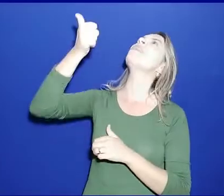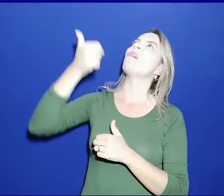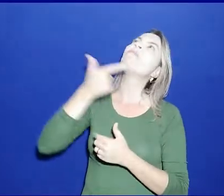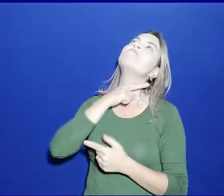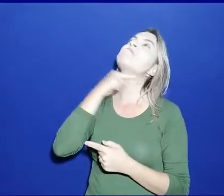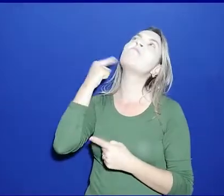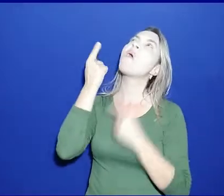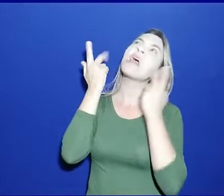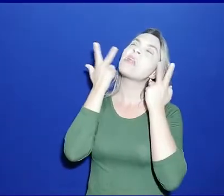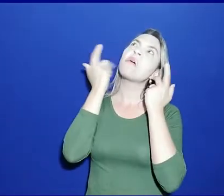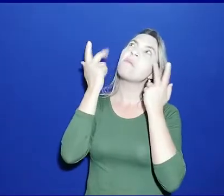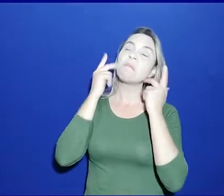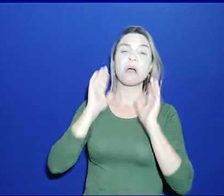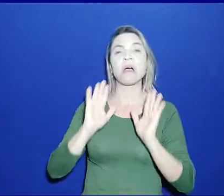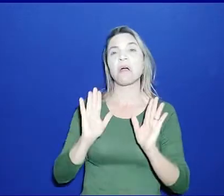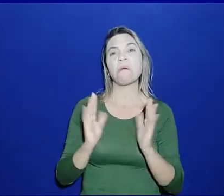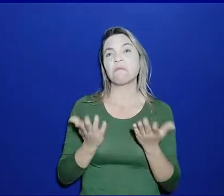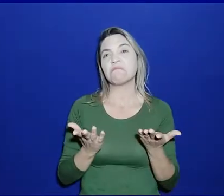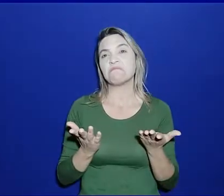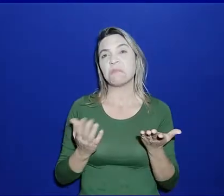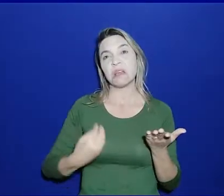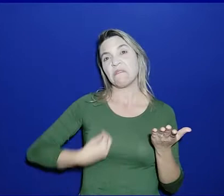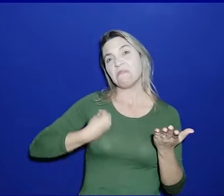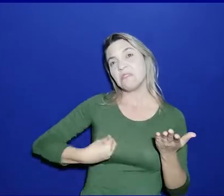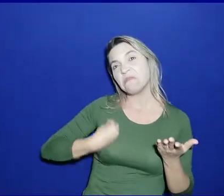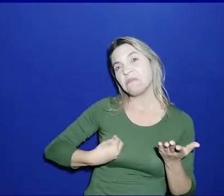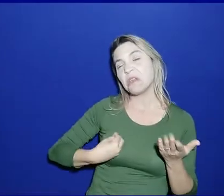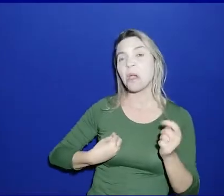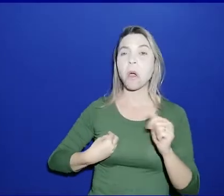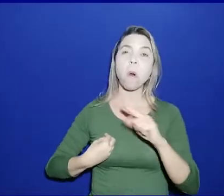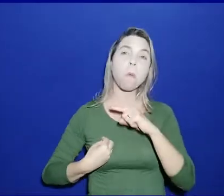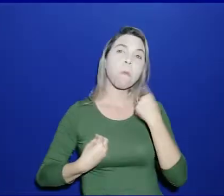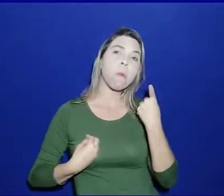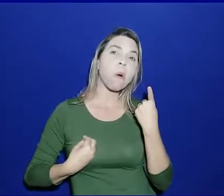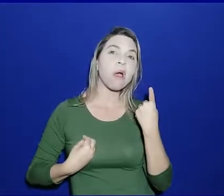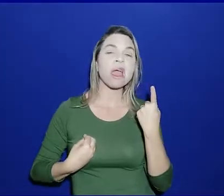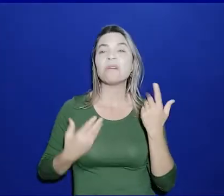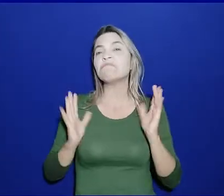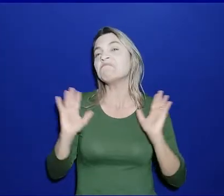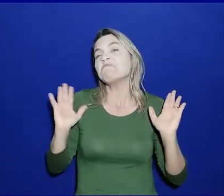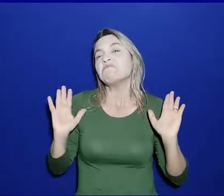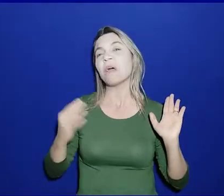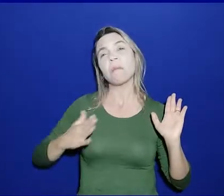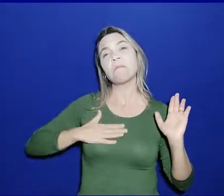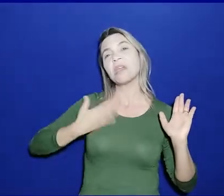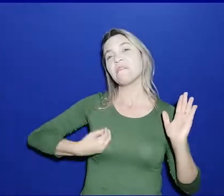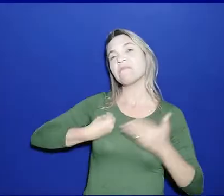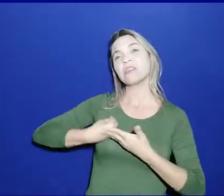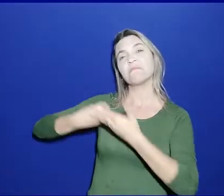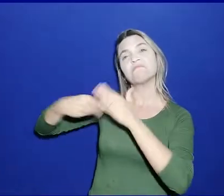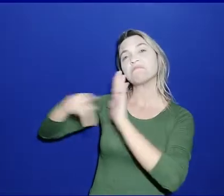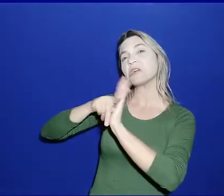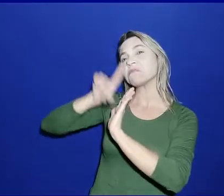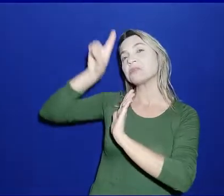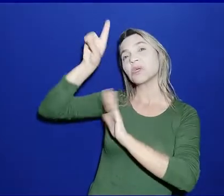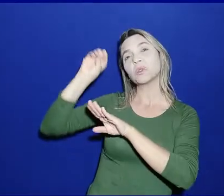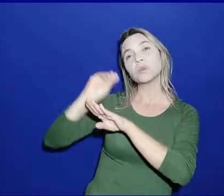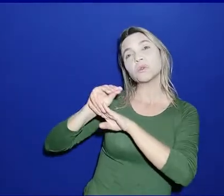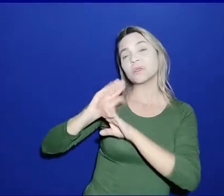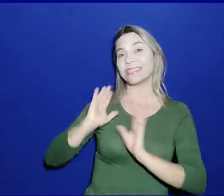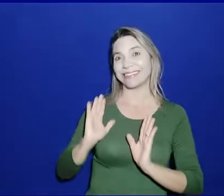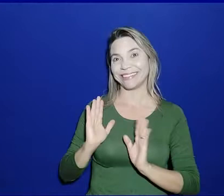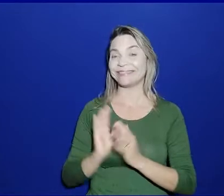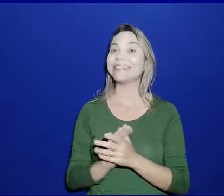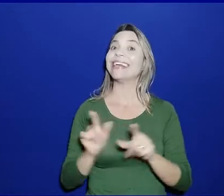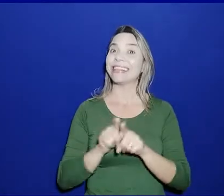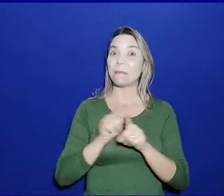diz Paulo, para mim o viver é Cristo, ou vivendo ou morrendo, nós somos do Senhor. Veja ainda Romanos, capítulo